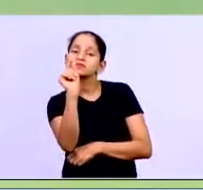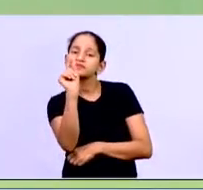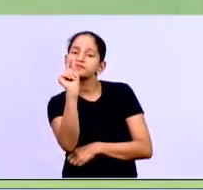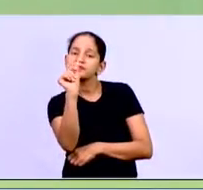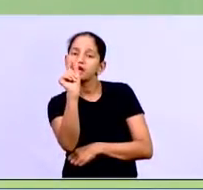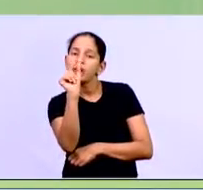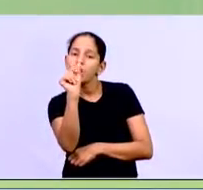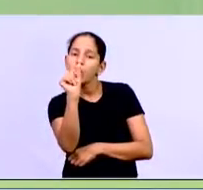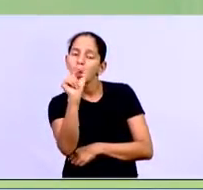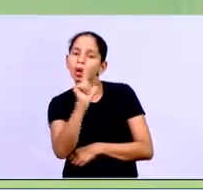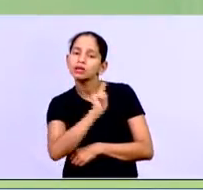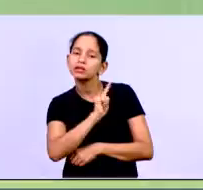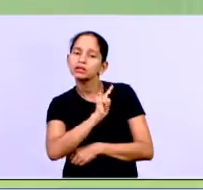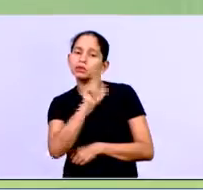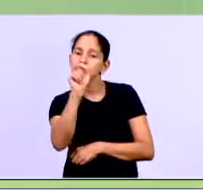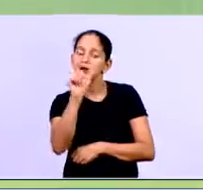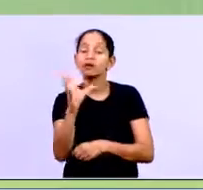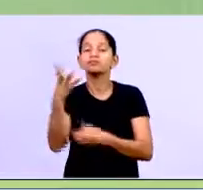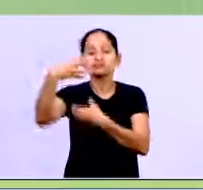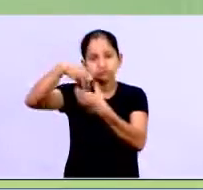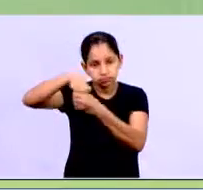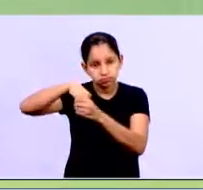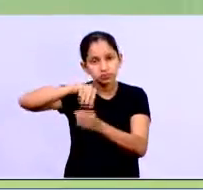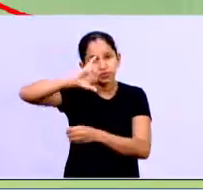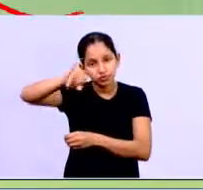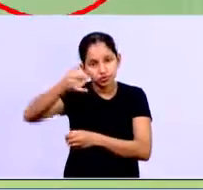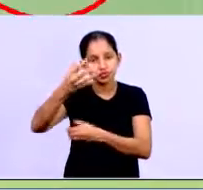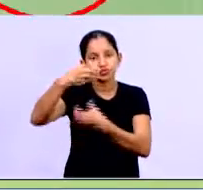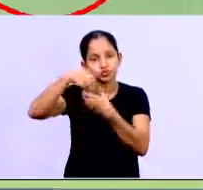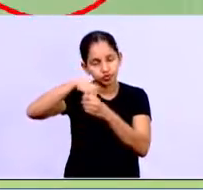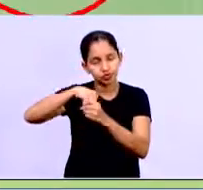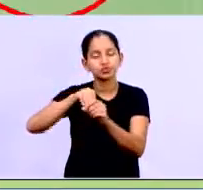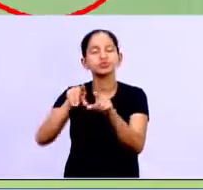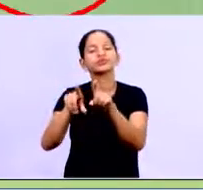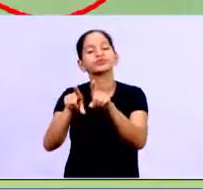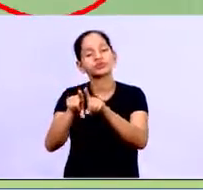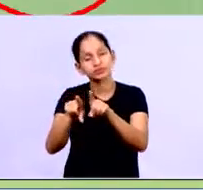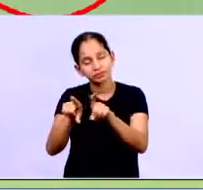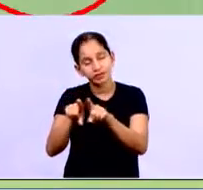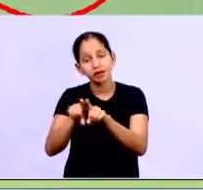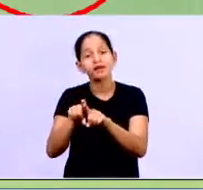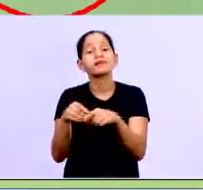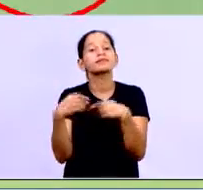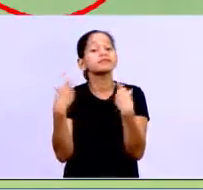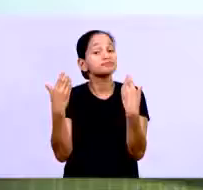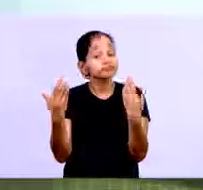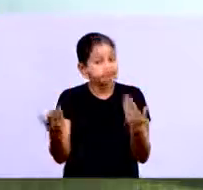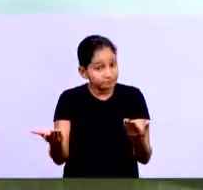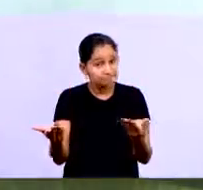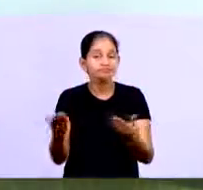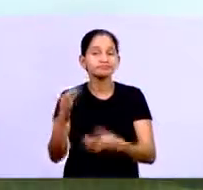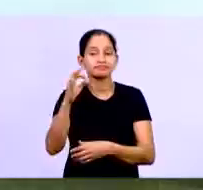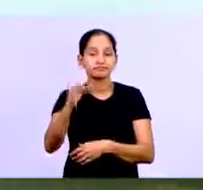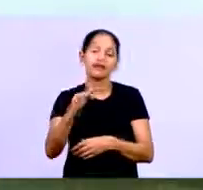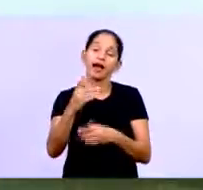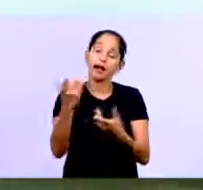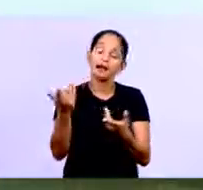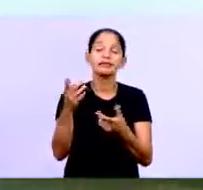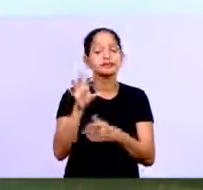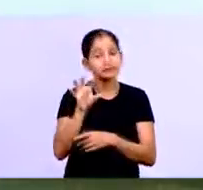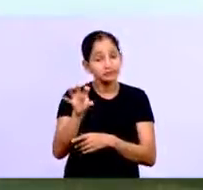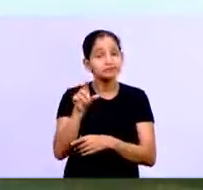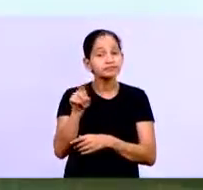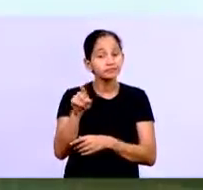a amortização vai estar embutida e uma outra parte será os juros, ok? E é dessa forma,